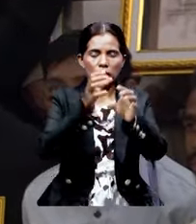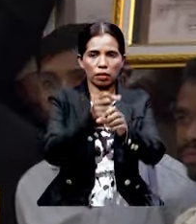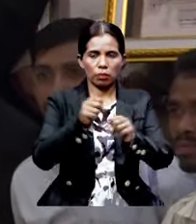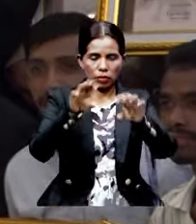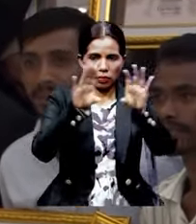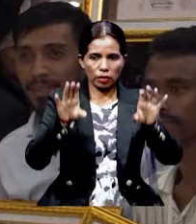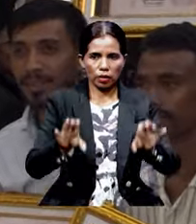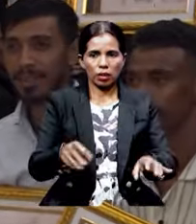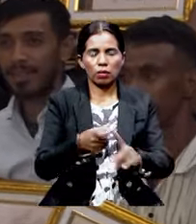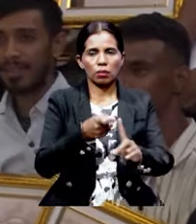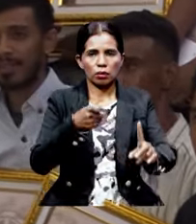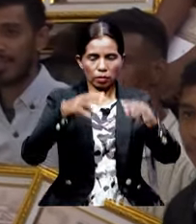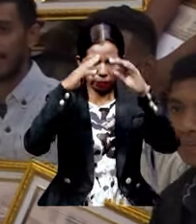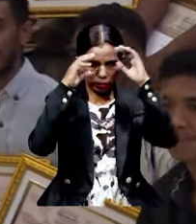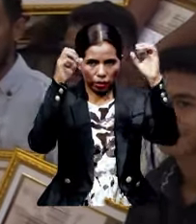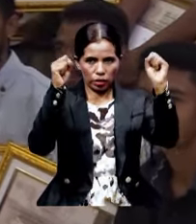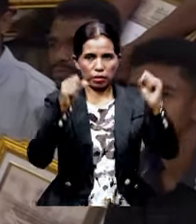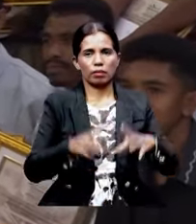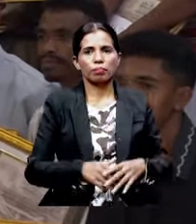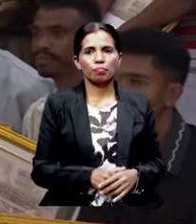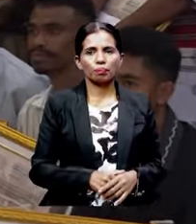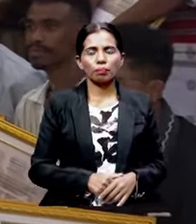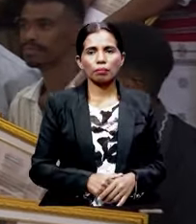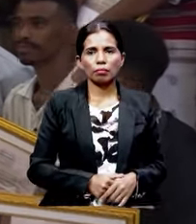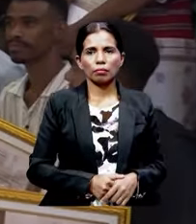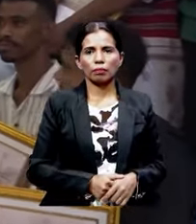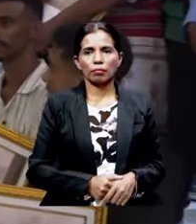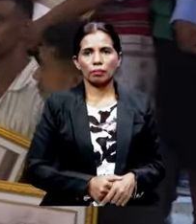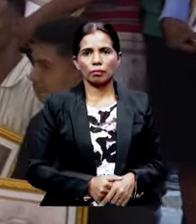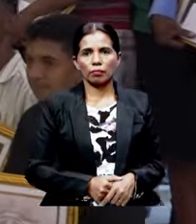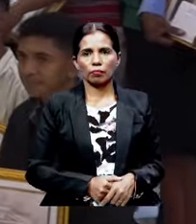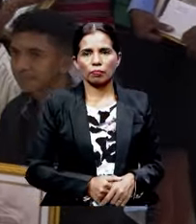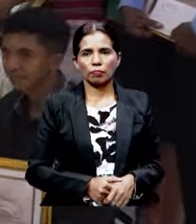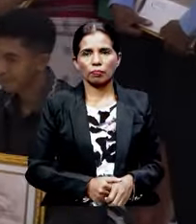apreciação, o presidente da República. Luciano Marral, Adérito Ximenez, GMN.